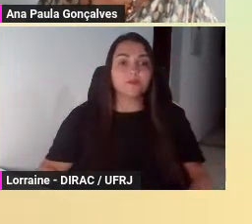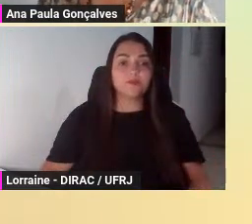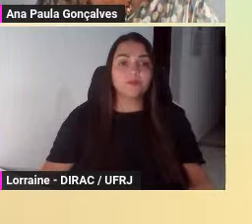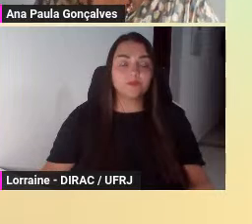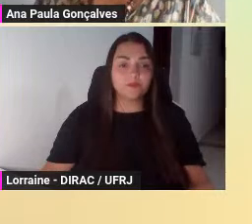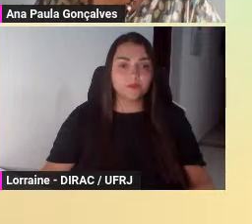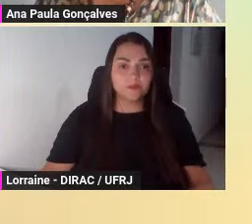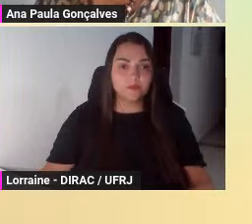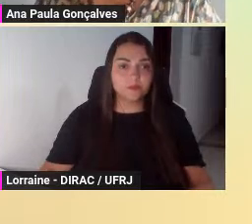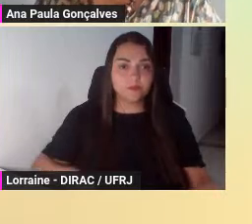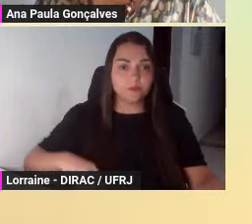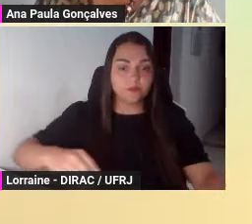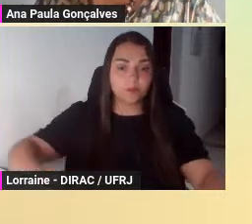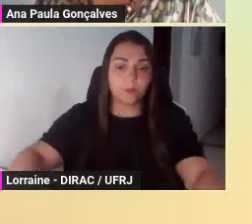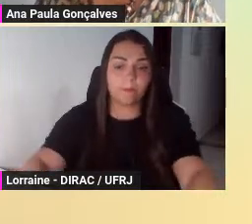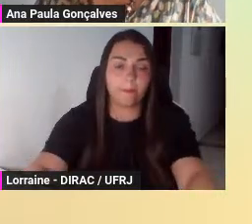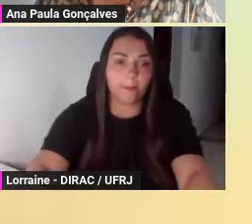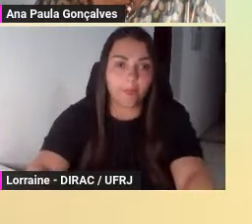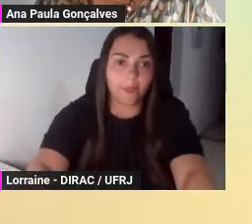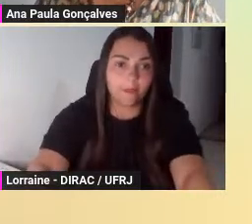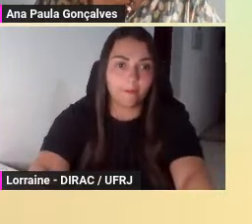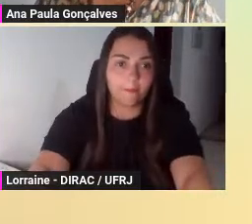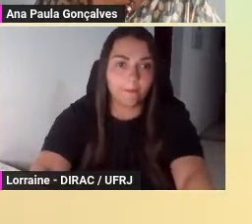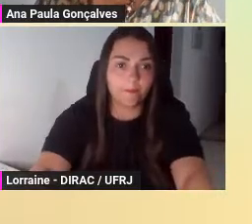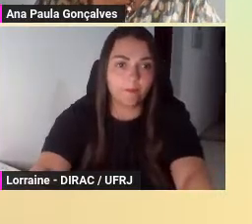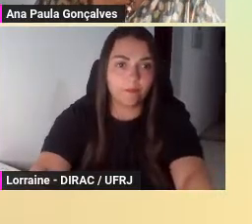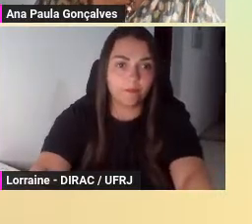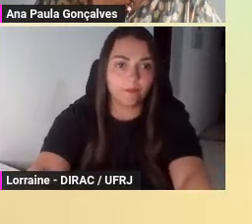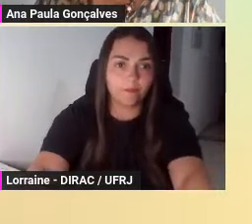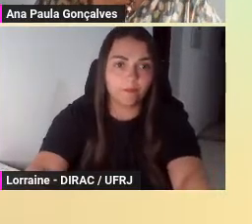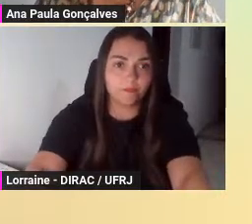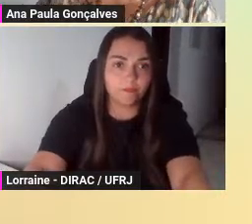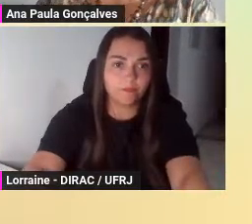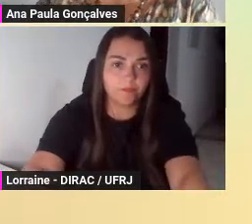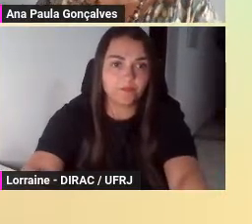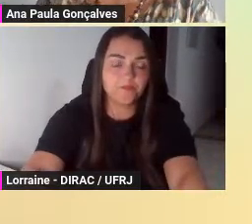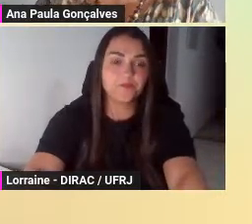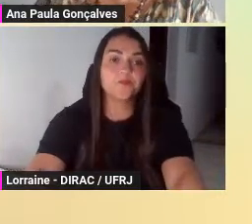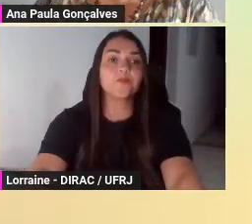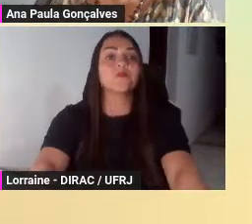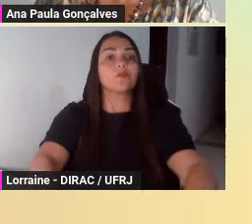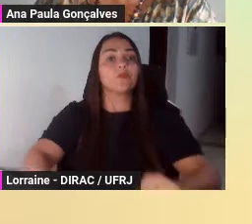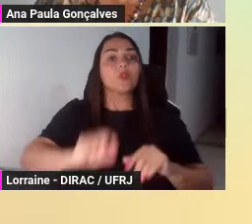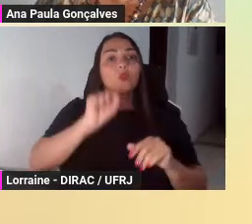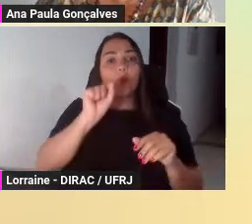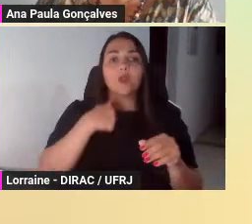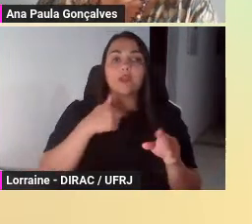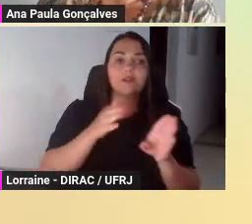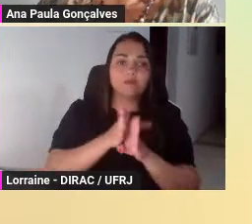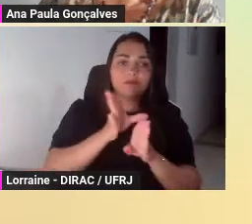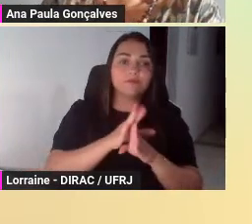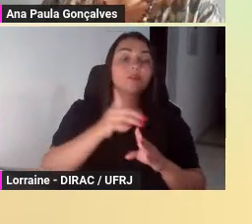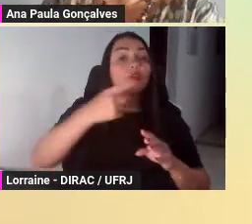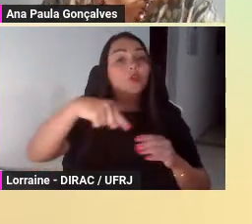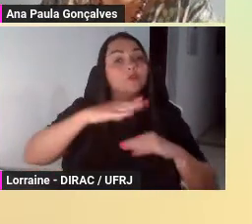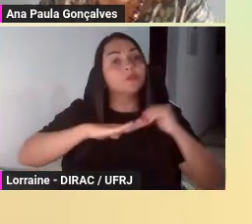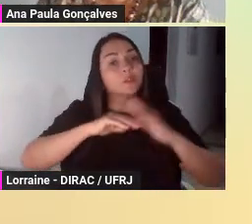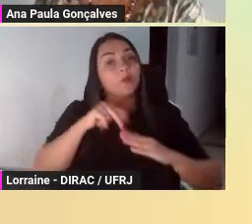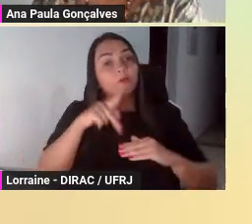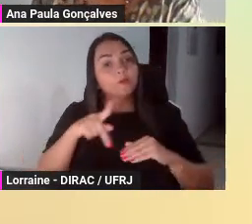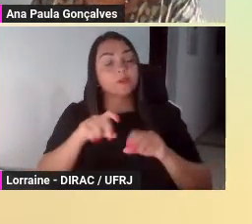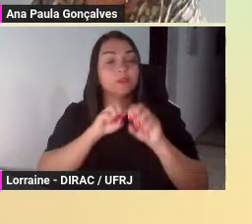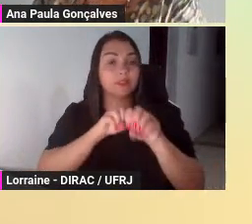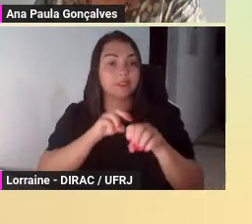Né? O que eu recomendo? Que a gente, enquanto professora de matemática da educação básica, do ensino